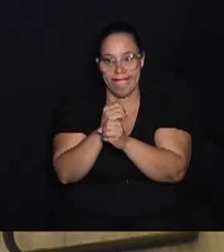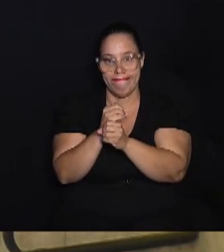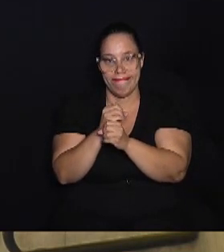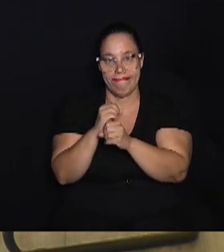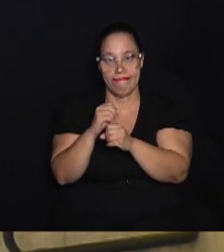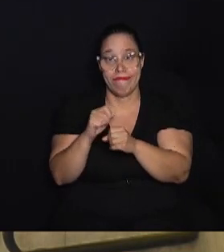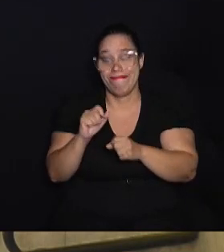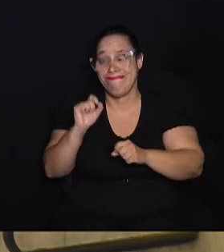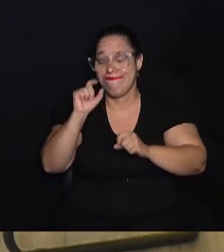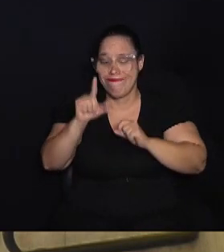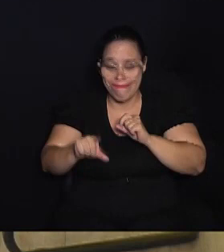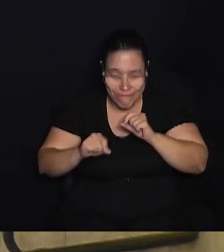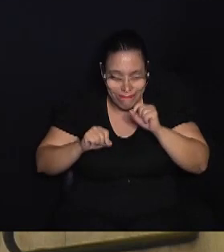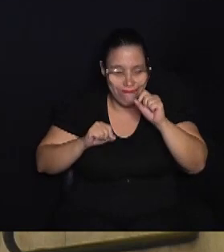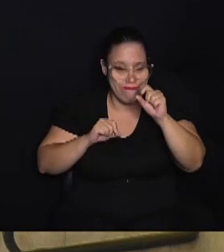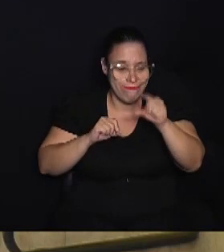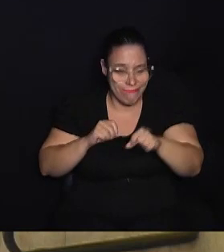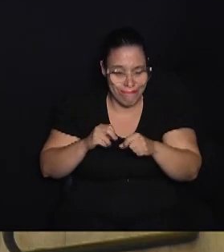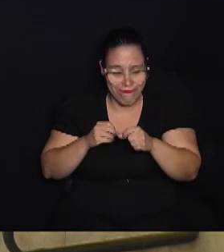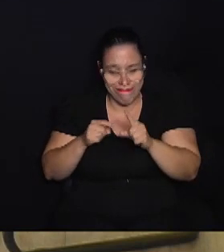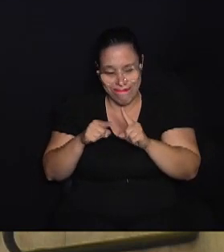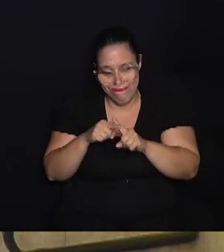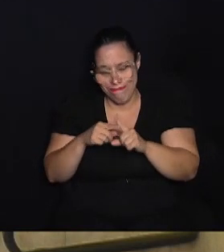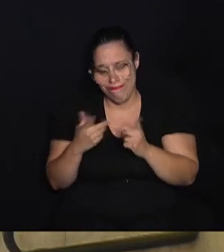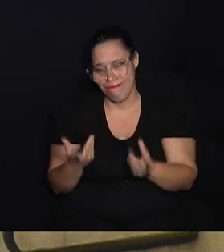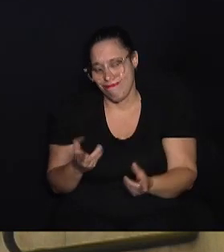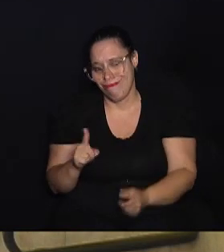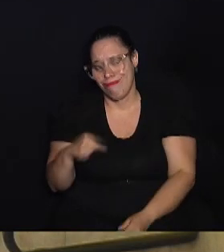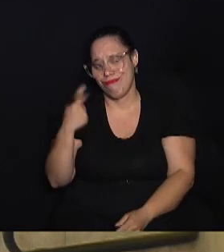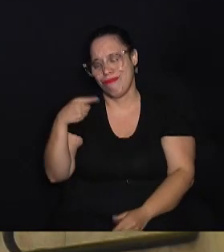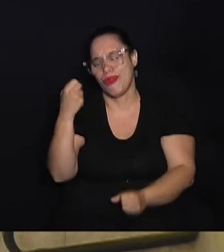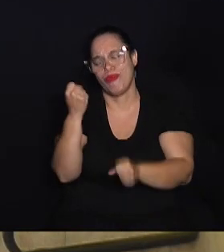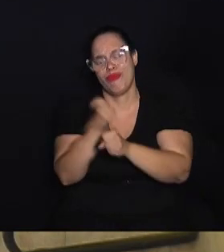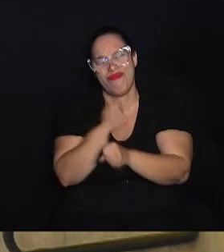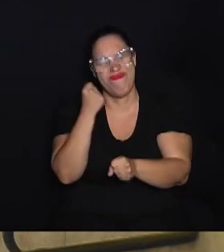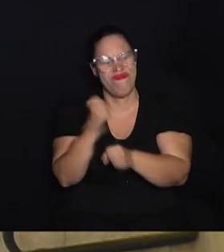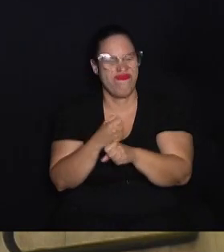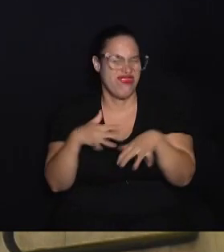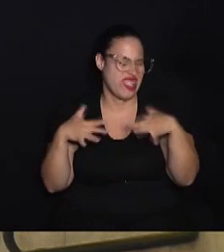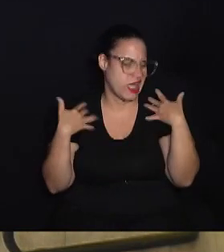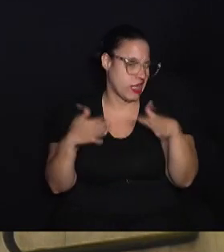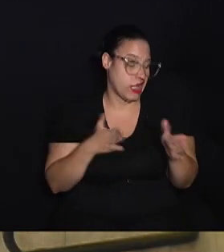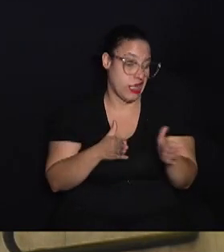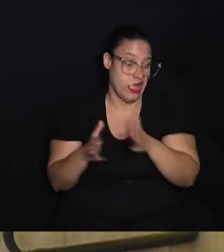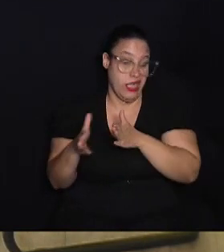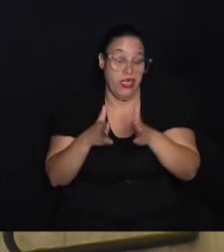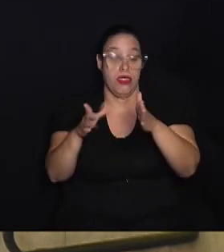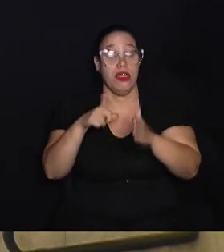esses frutos que não são tão positivos aí por muitos anos? Eu acho que tem vários caminhos.